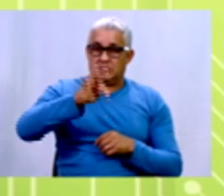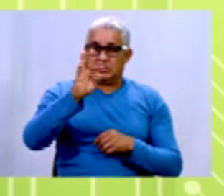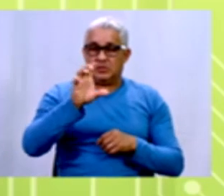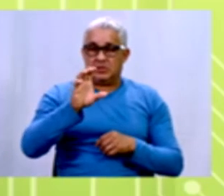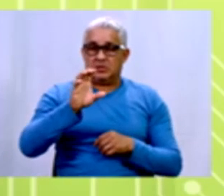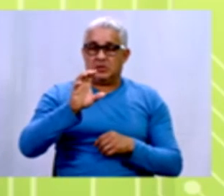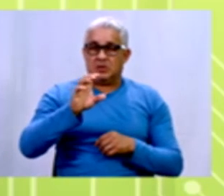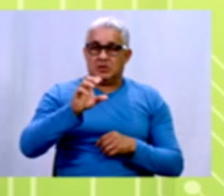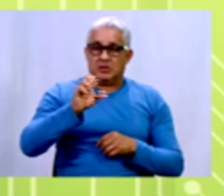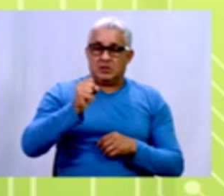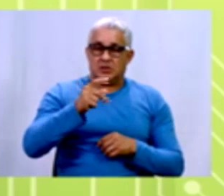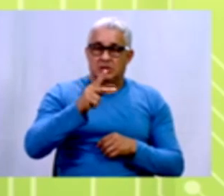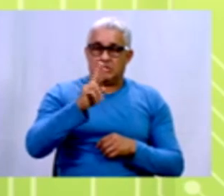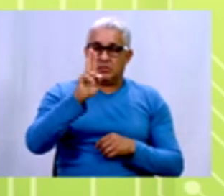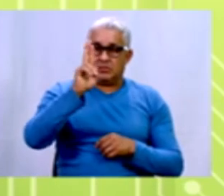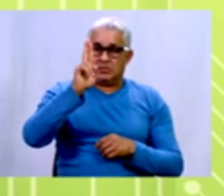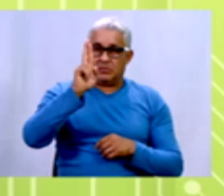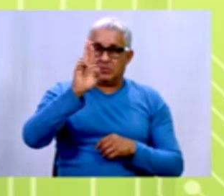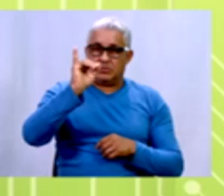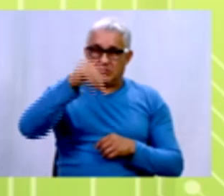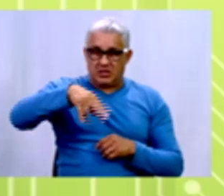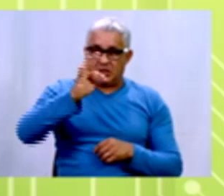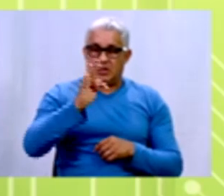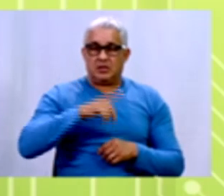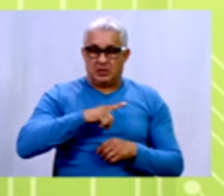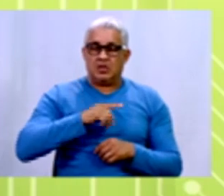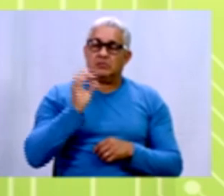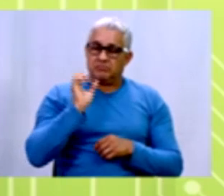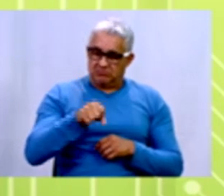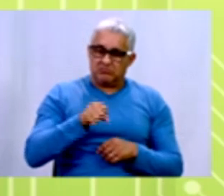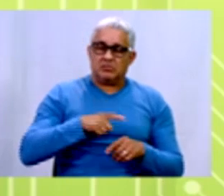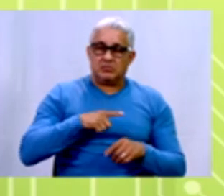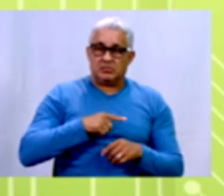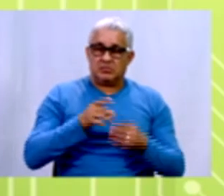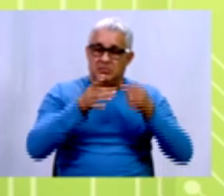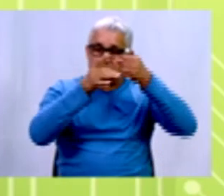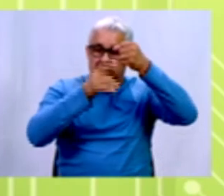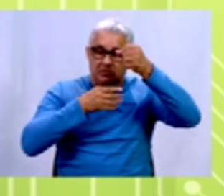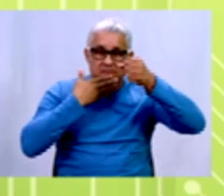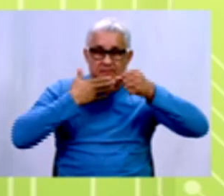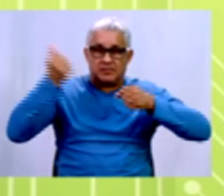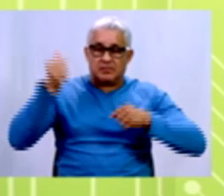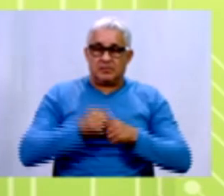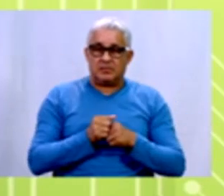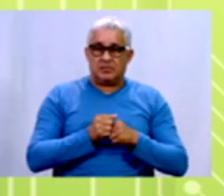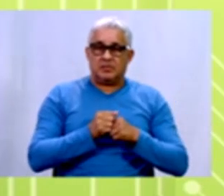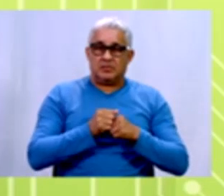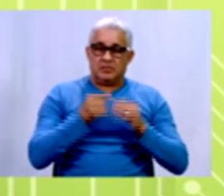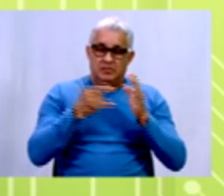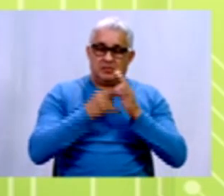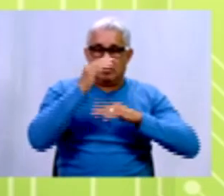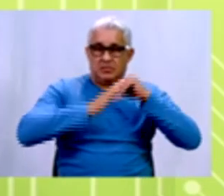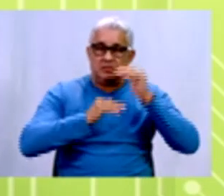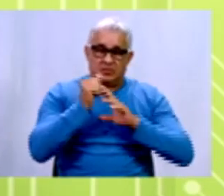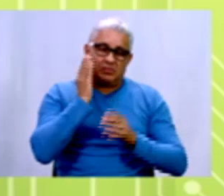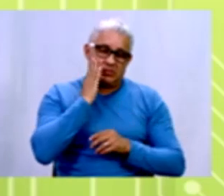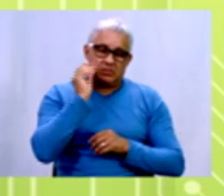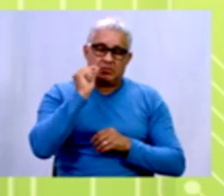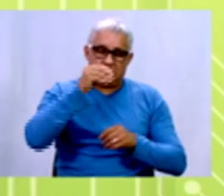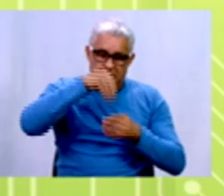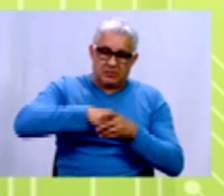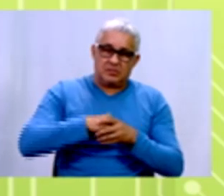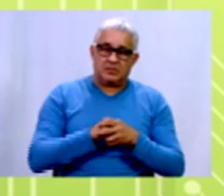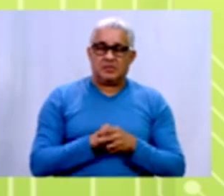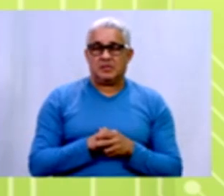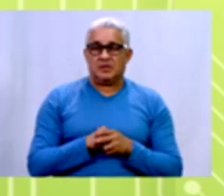o Sprint. E aí sim, no Sprint Backlog nós temos aí um detalhamento melhor para que os desenvolvedores saibam realmente o que é que